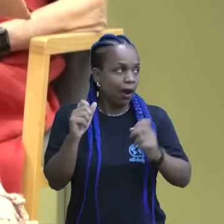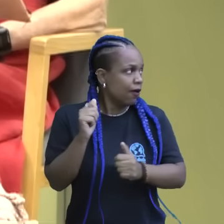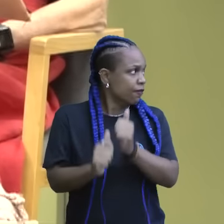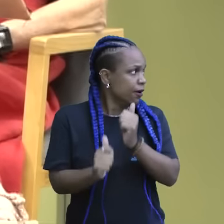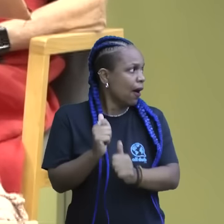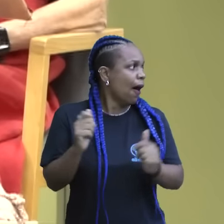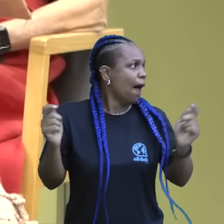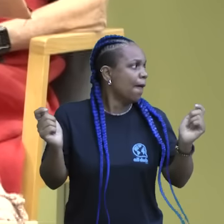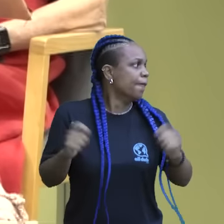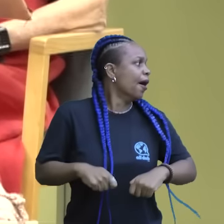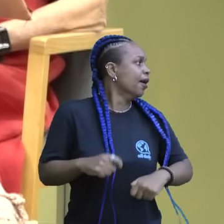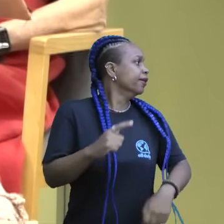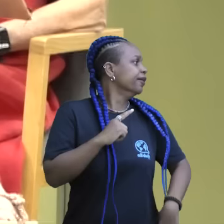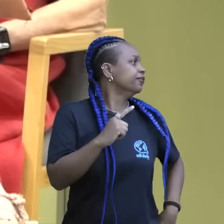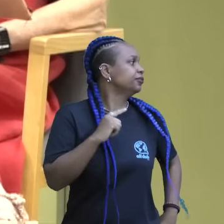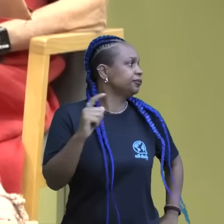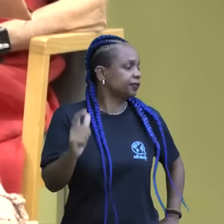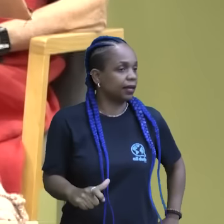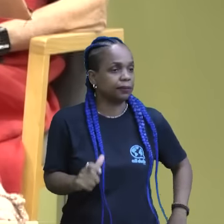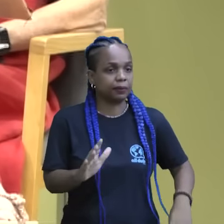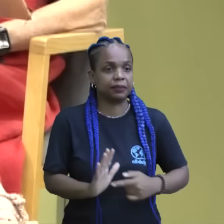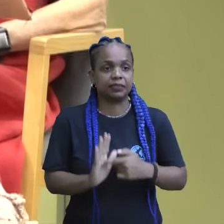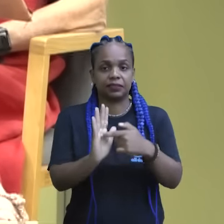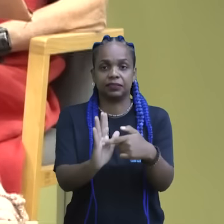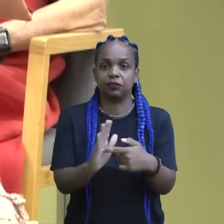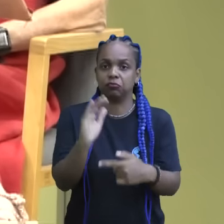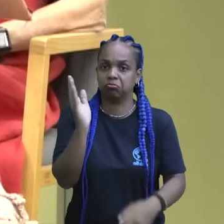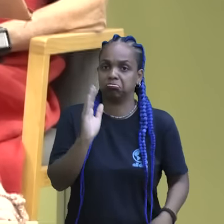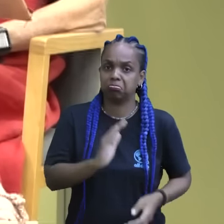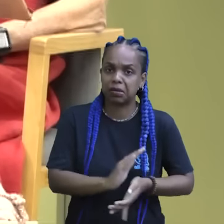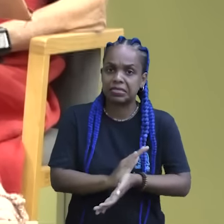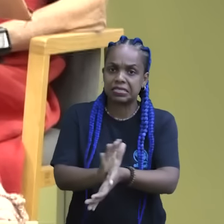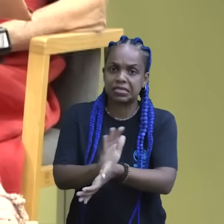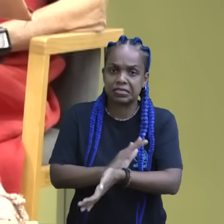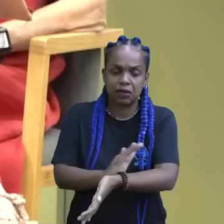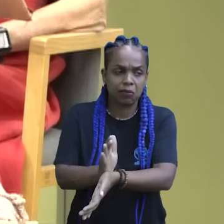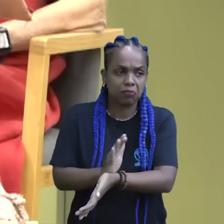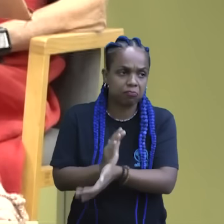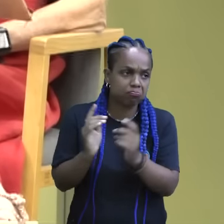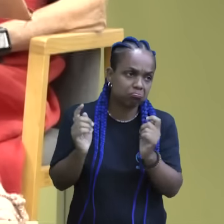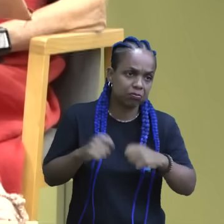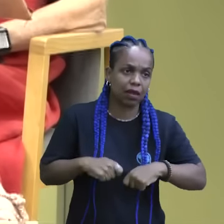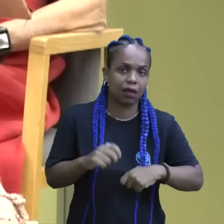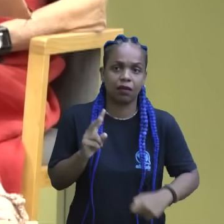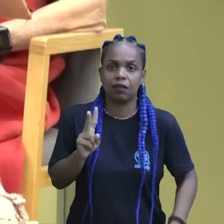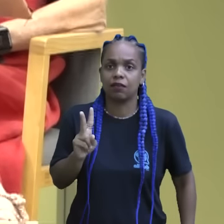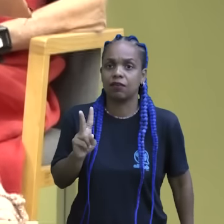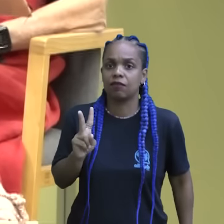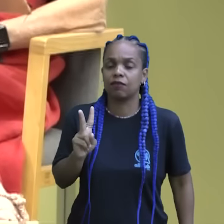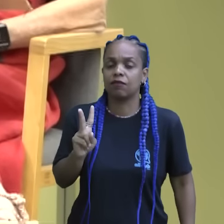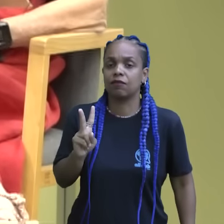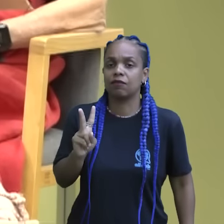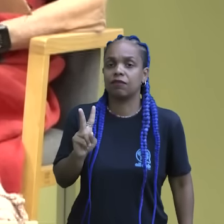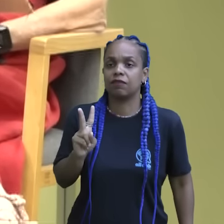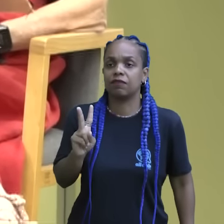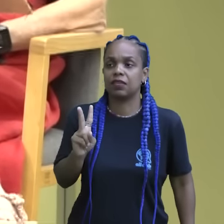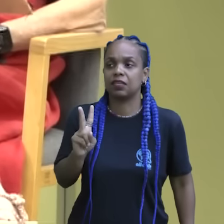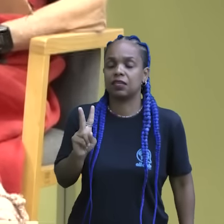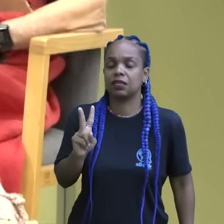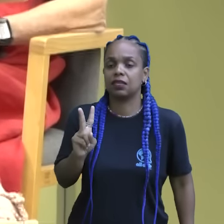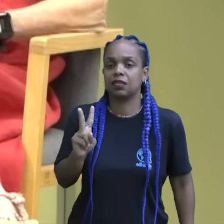Vini Júnior, gente. E com a questão das mulheres? Lima Barreto, às vezes, é acusado, ele não era feminista. Era,